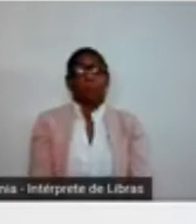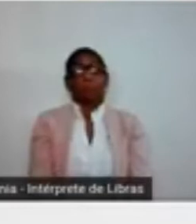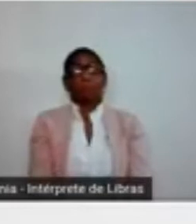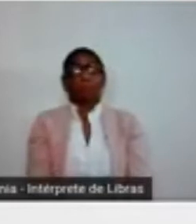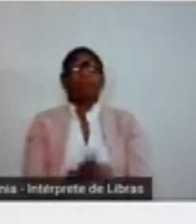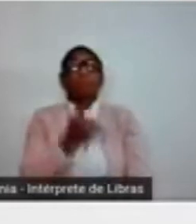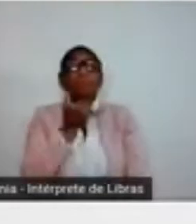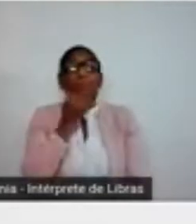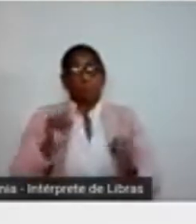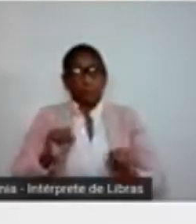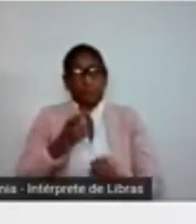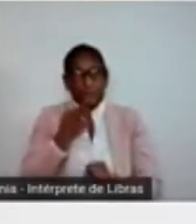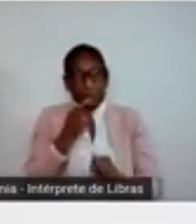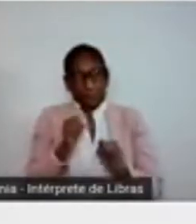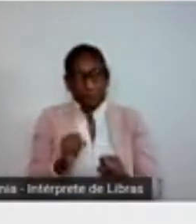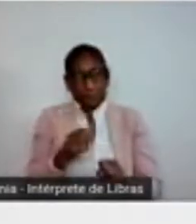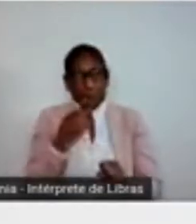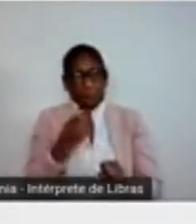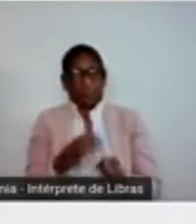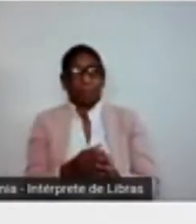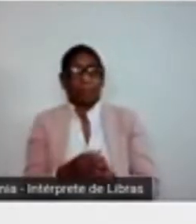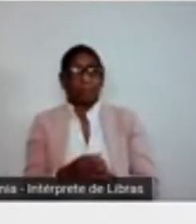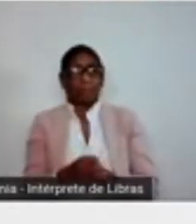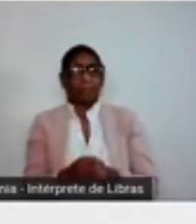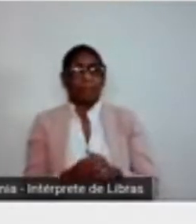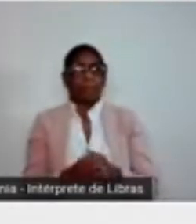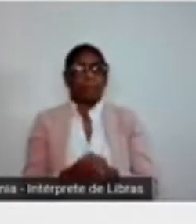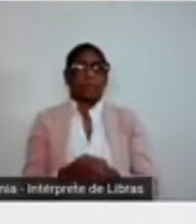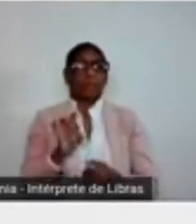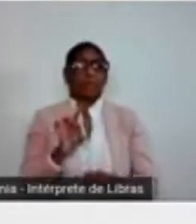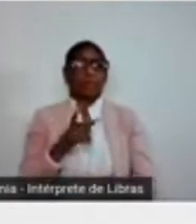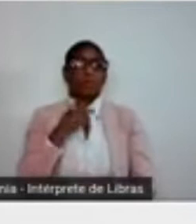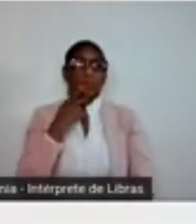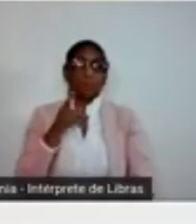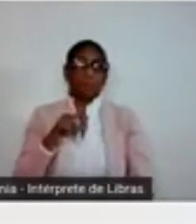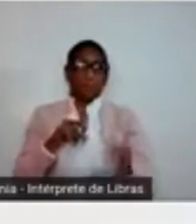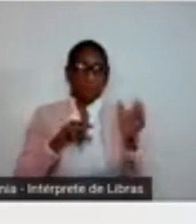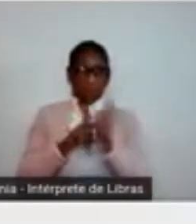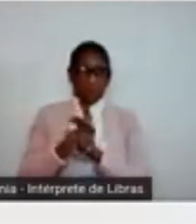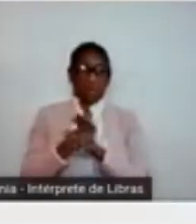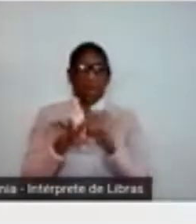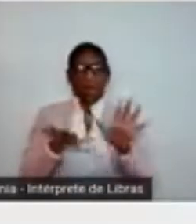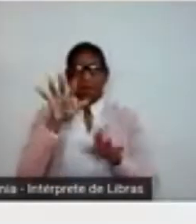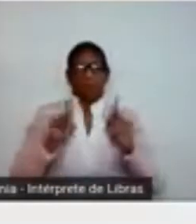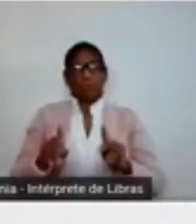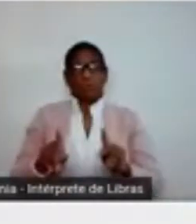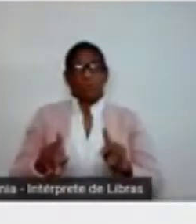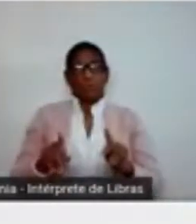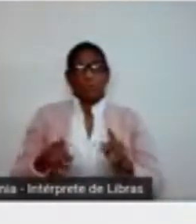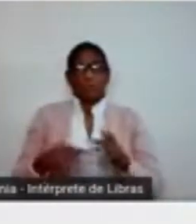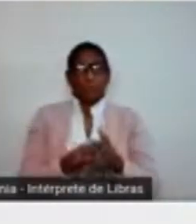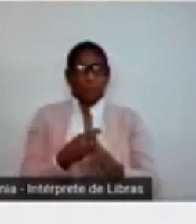desculpa, posso interromper sobre a macro-missioneira, só para dizer que é uma pergunta muito frequente que é feita, né, que era aquela